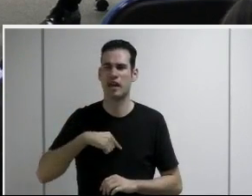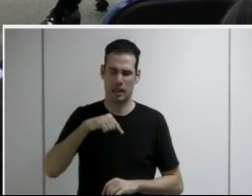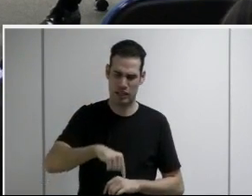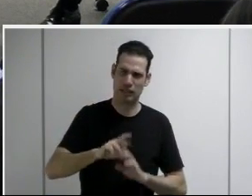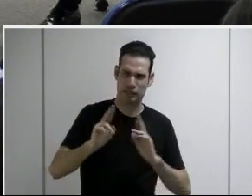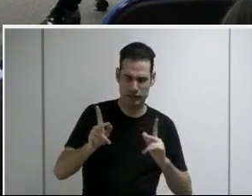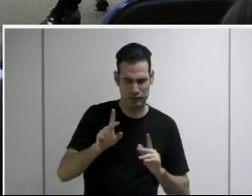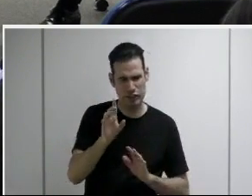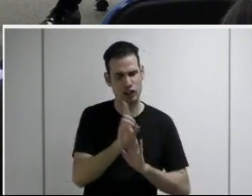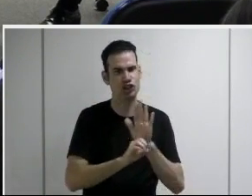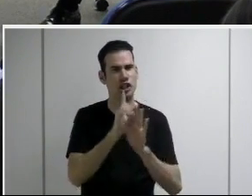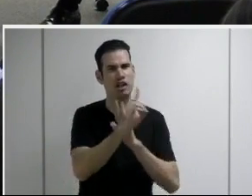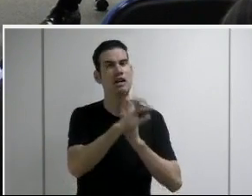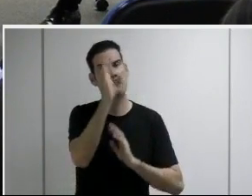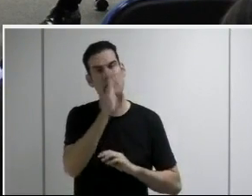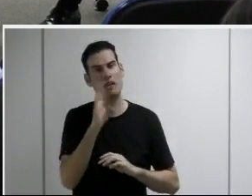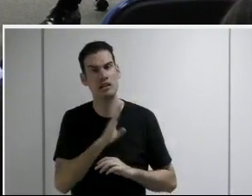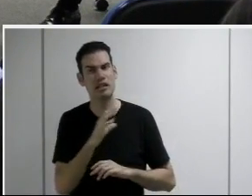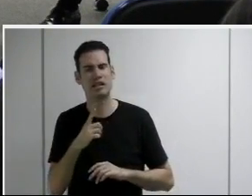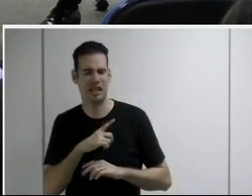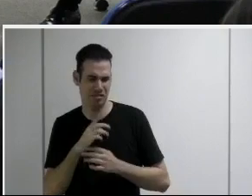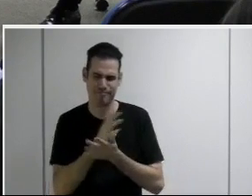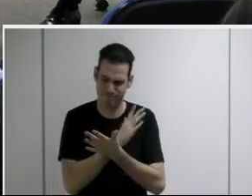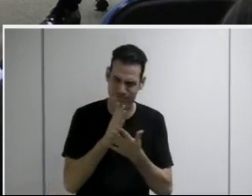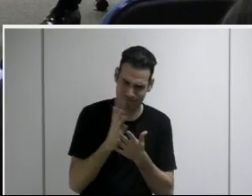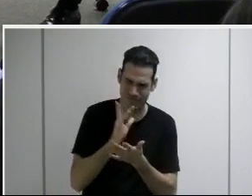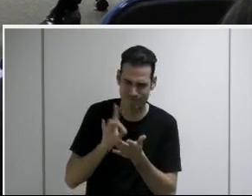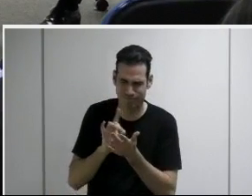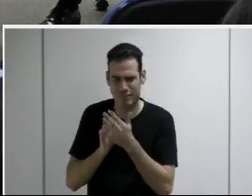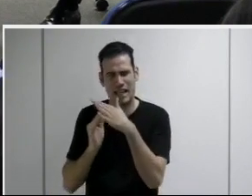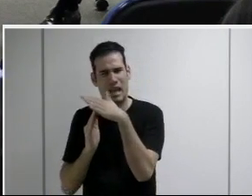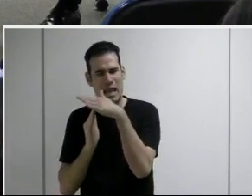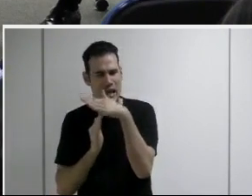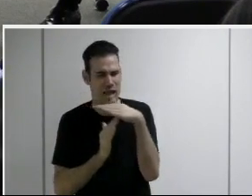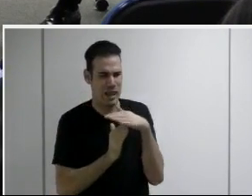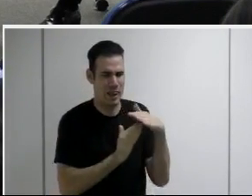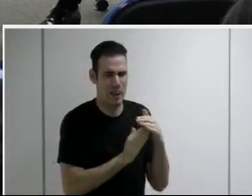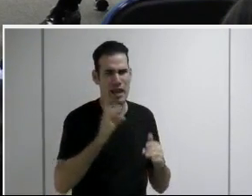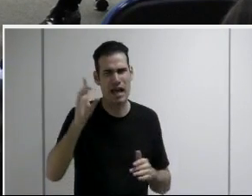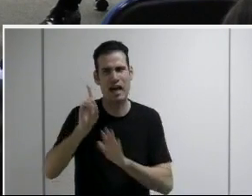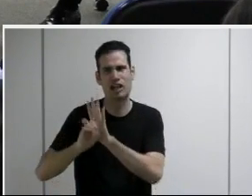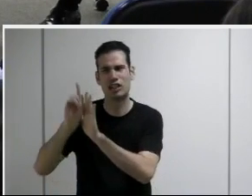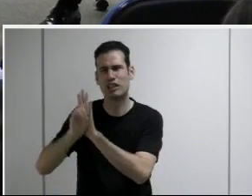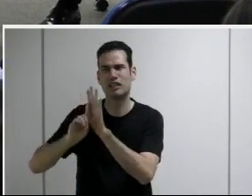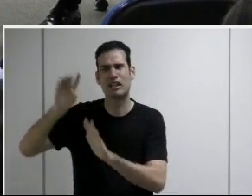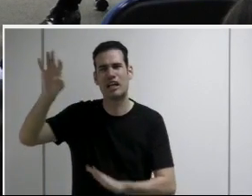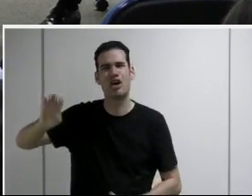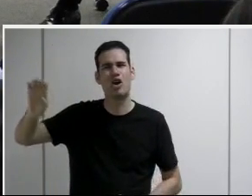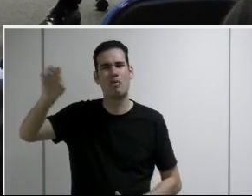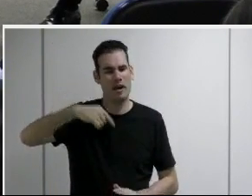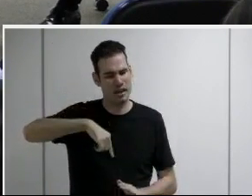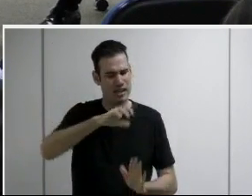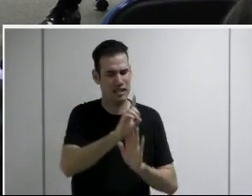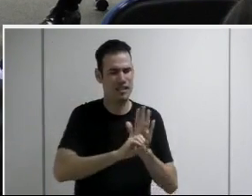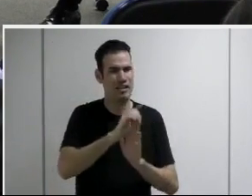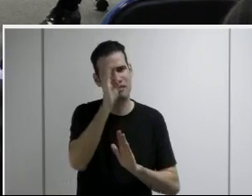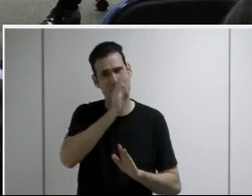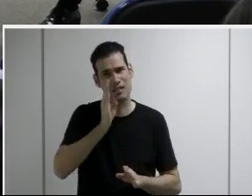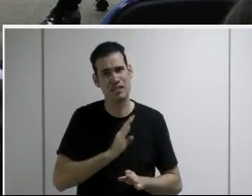Câmara, existem ainda alguns limitadores bastante grandes. A diretiva europeia e o documento da Câmara, eles são bastante